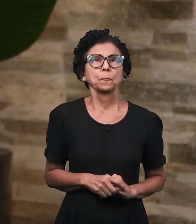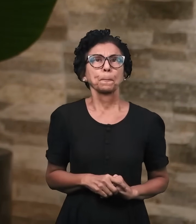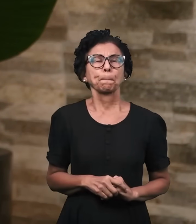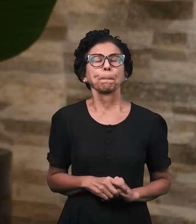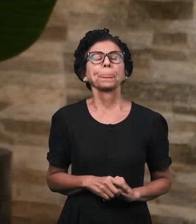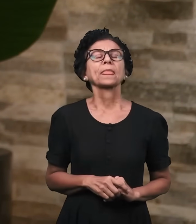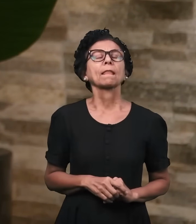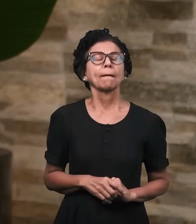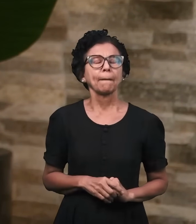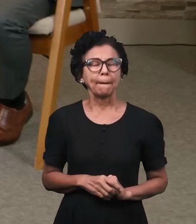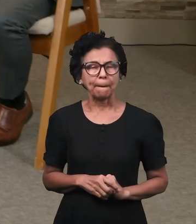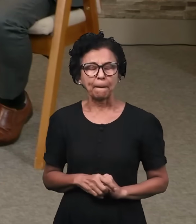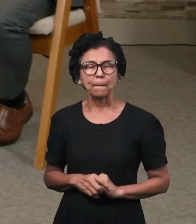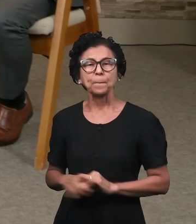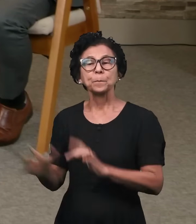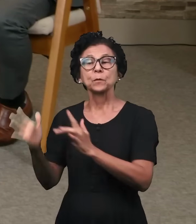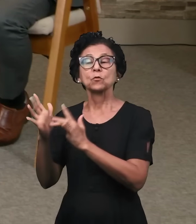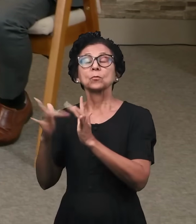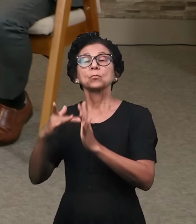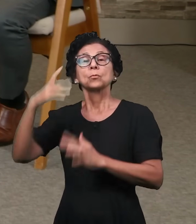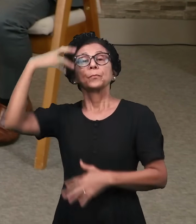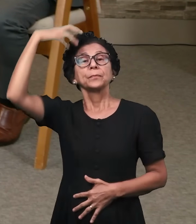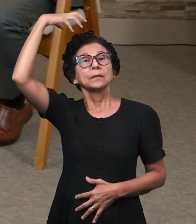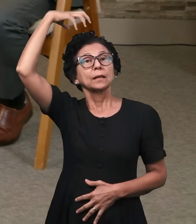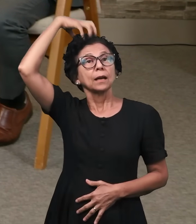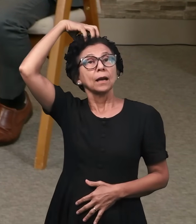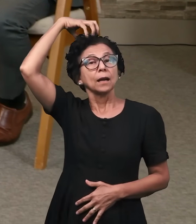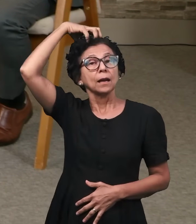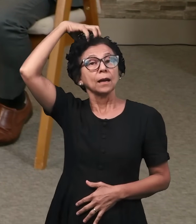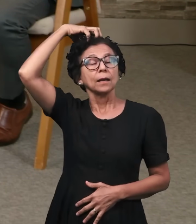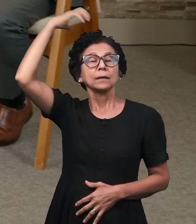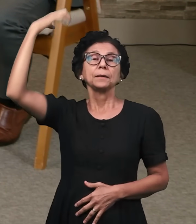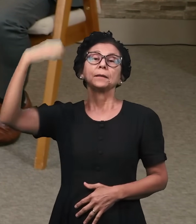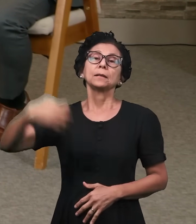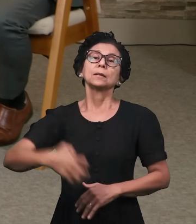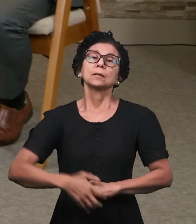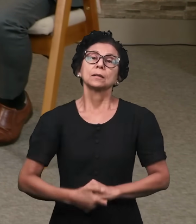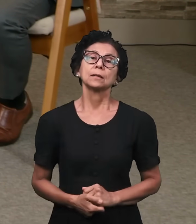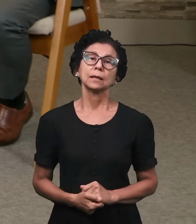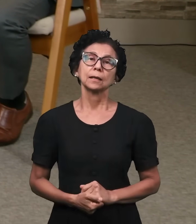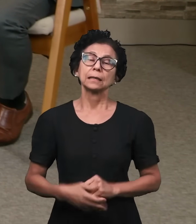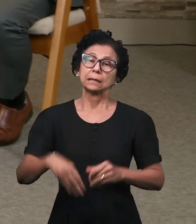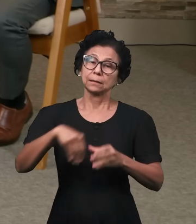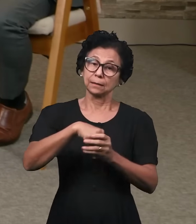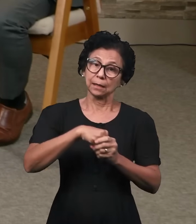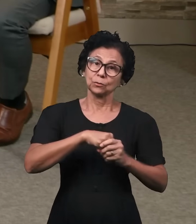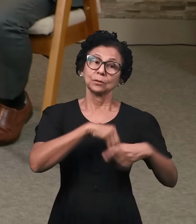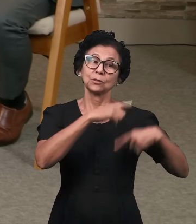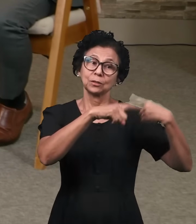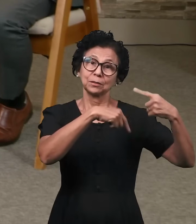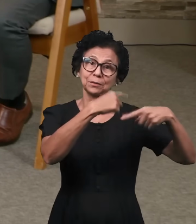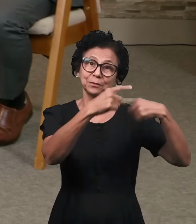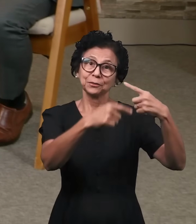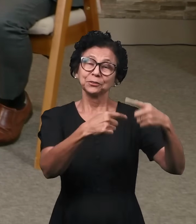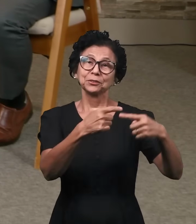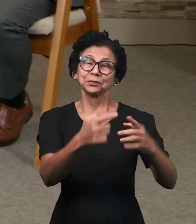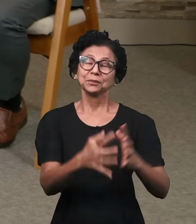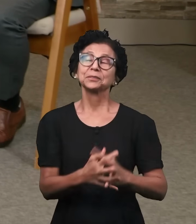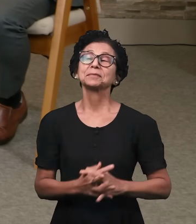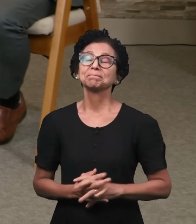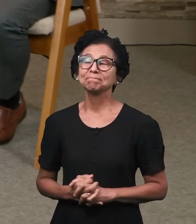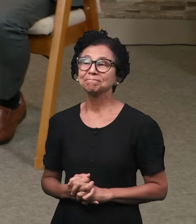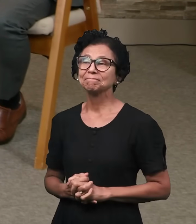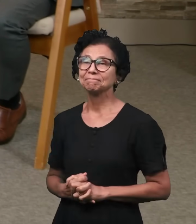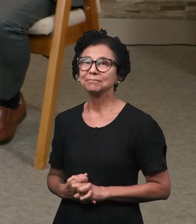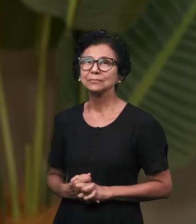era rei a esse respeito à história da genealogia. Né? Então, E não somente isso, né? Porque